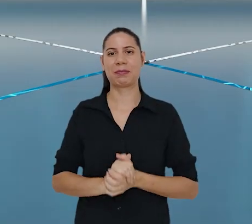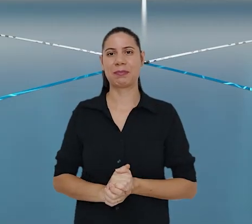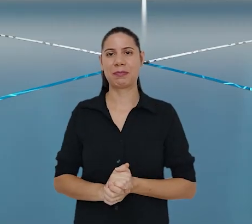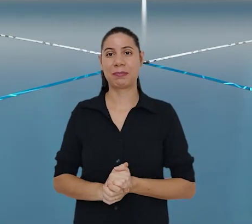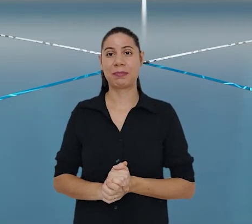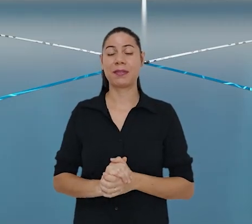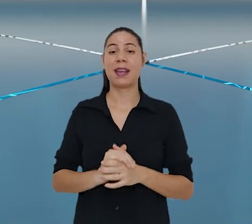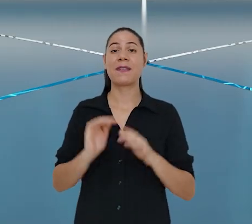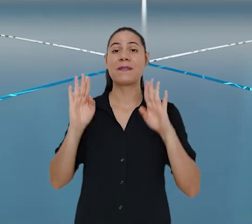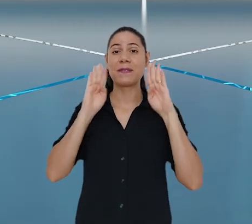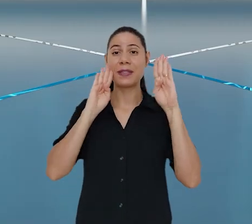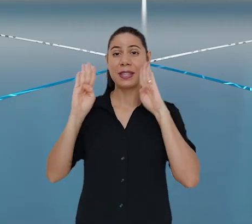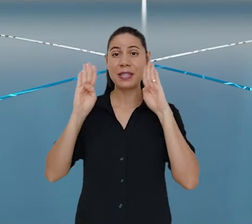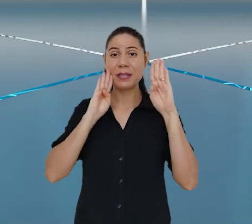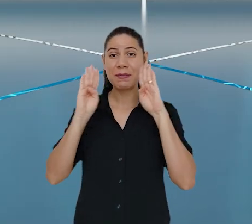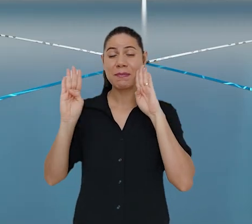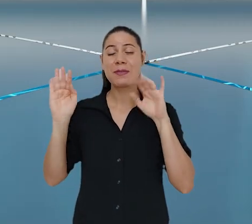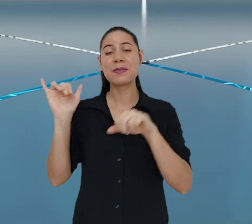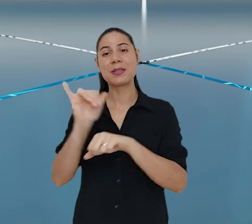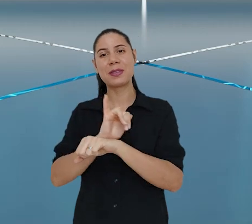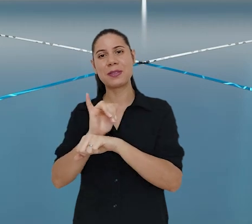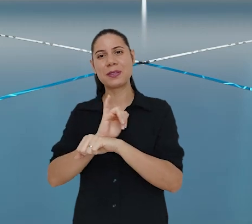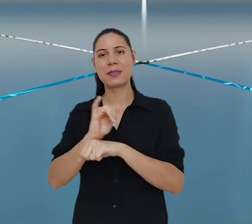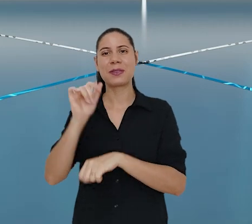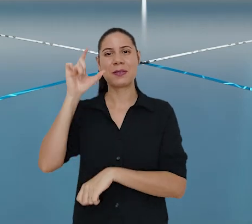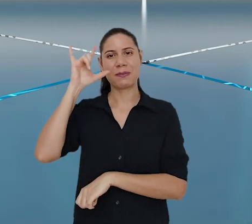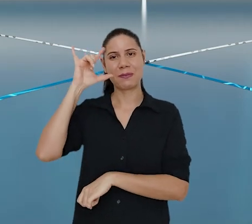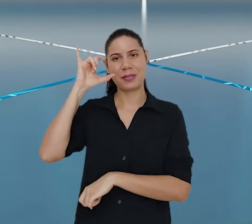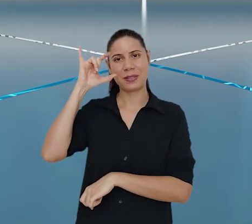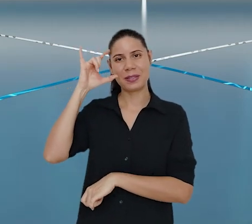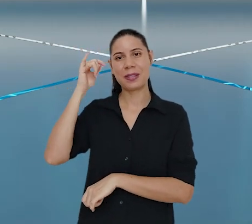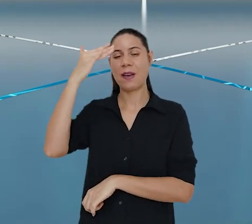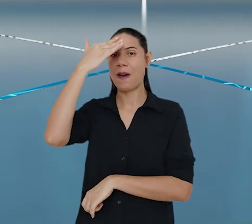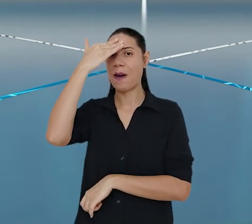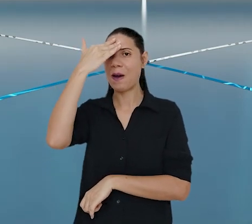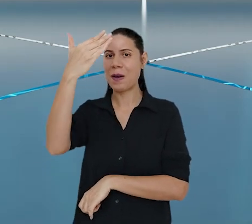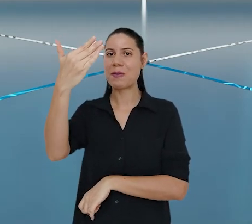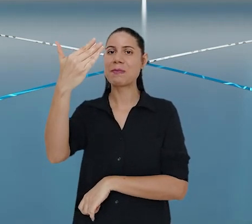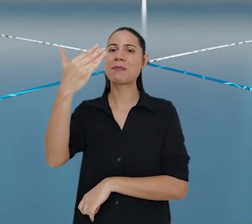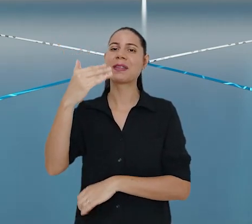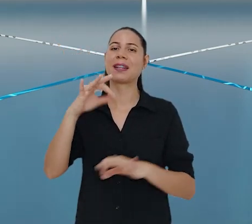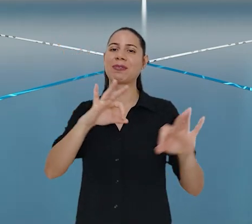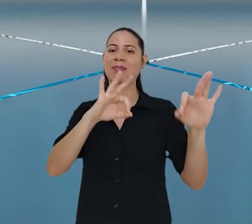TRF1, Facebook, YouTube e Instagram. Muito obrigada